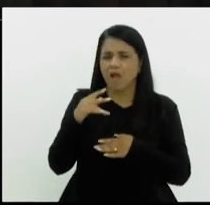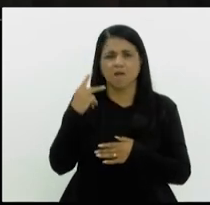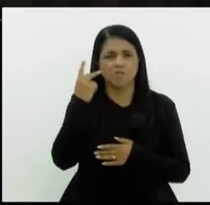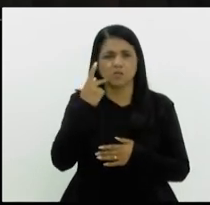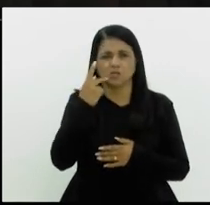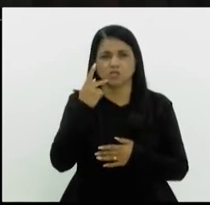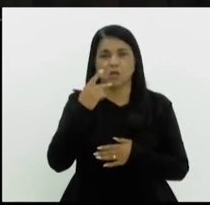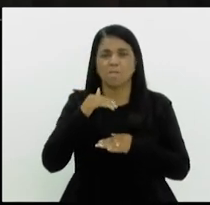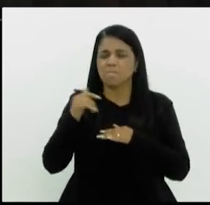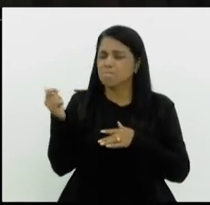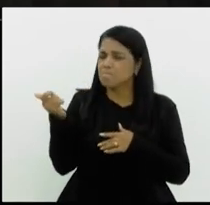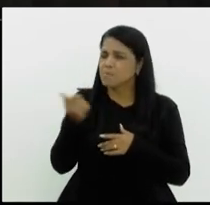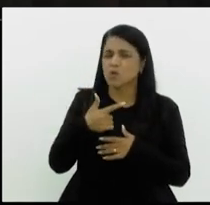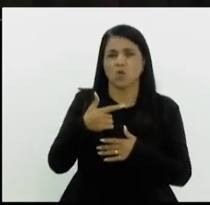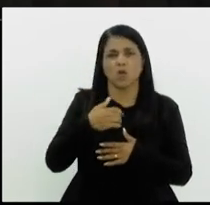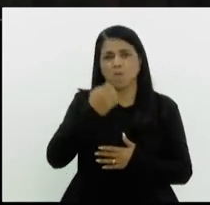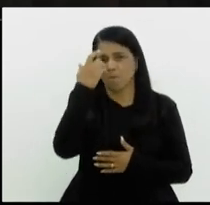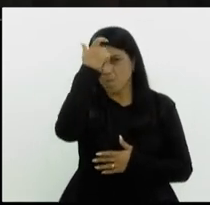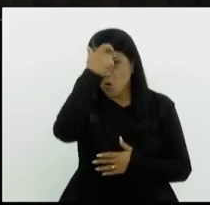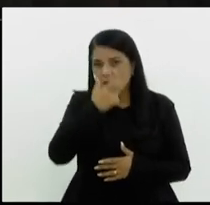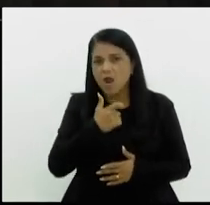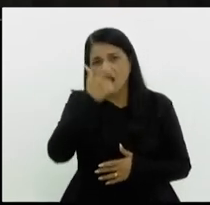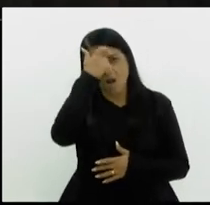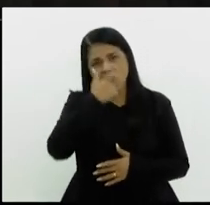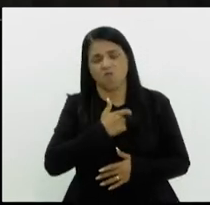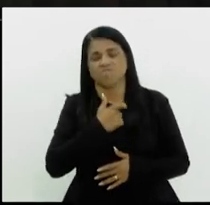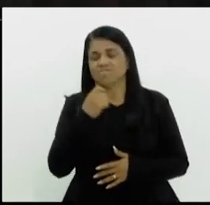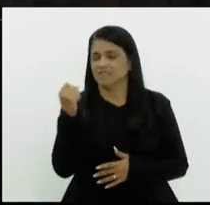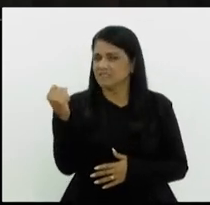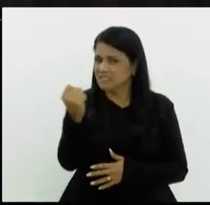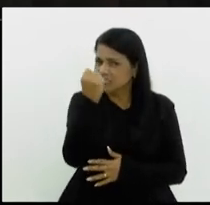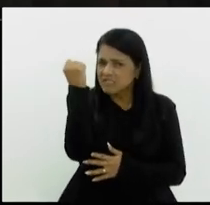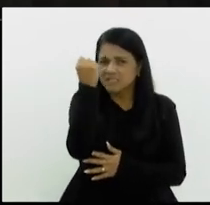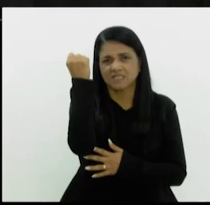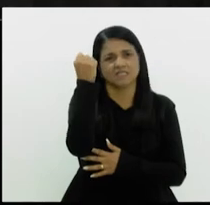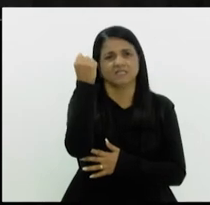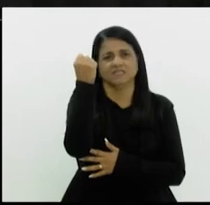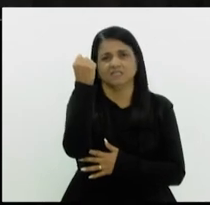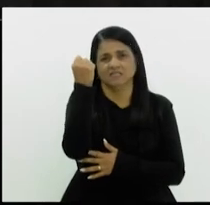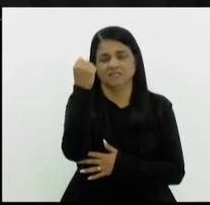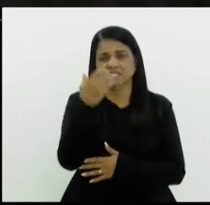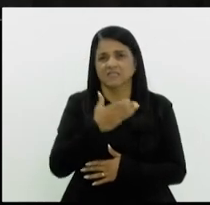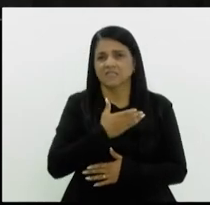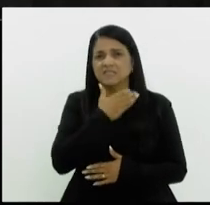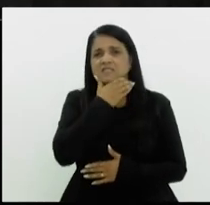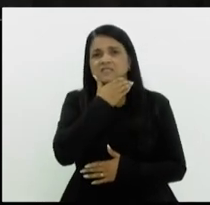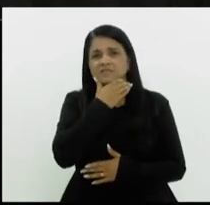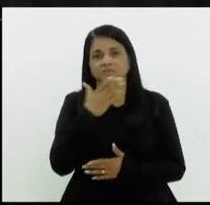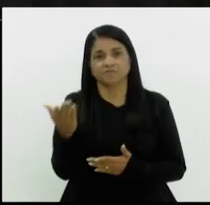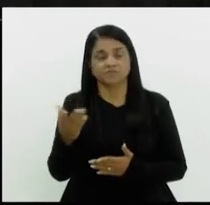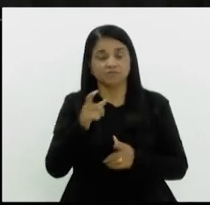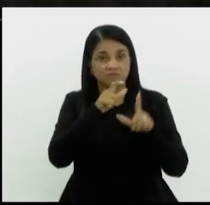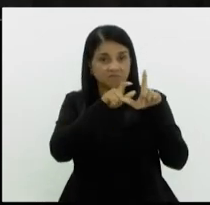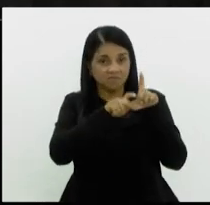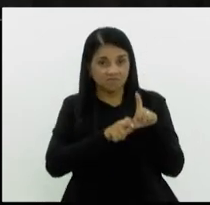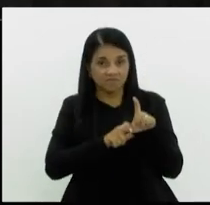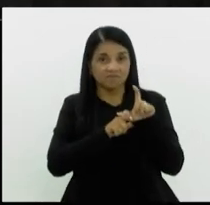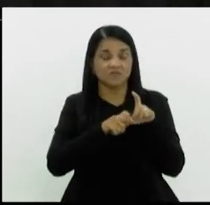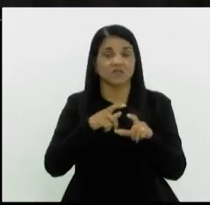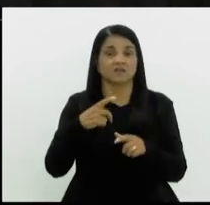O Brasil vive uma crise moral muito séria. Nós estamos numa situação, a dívida pública atingiu